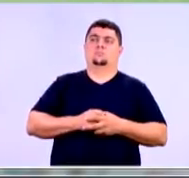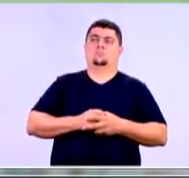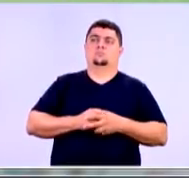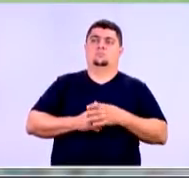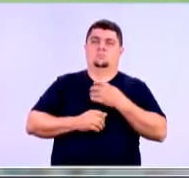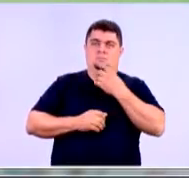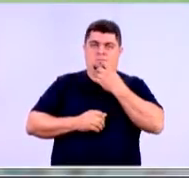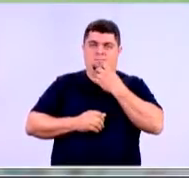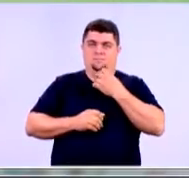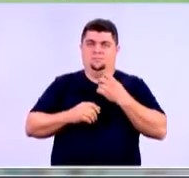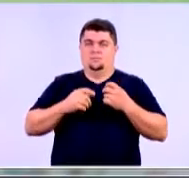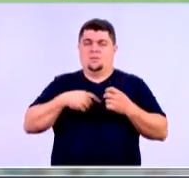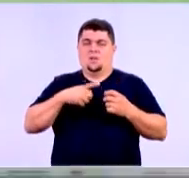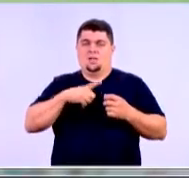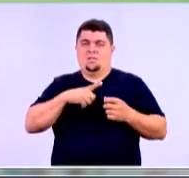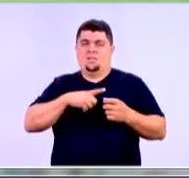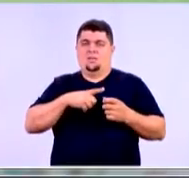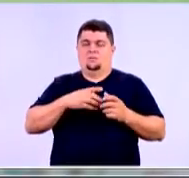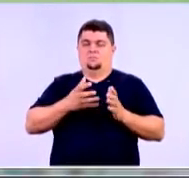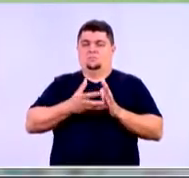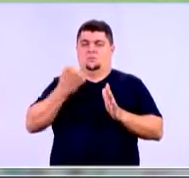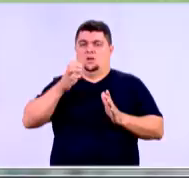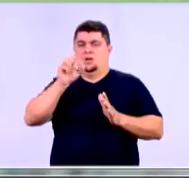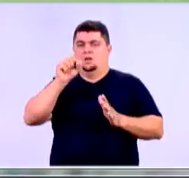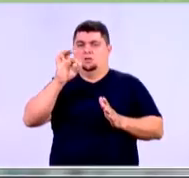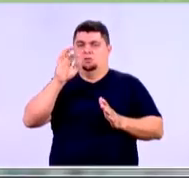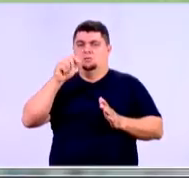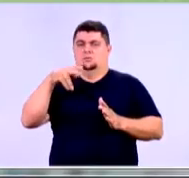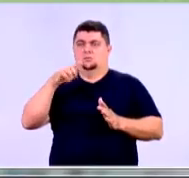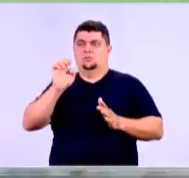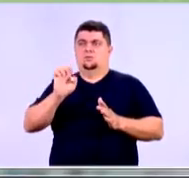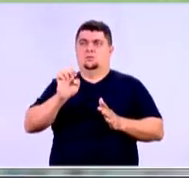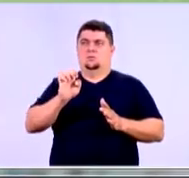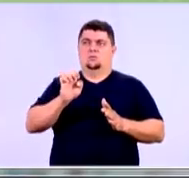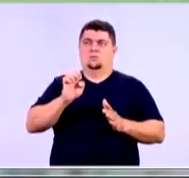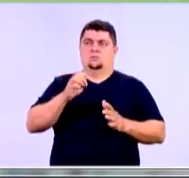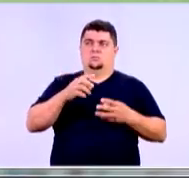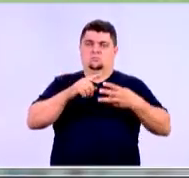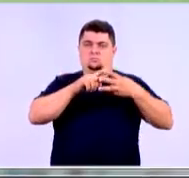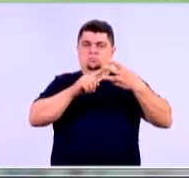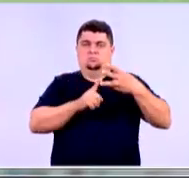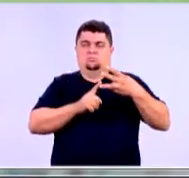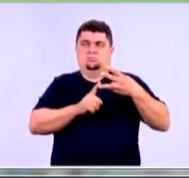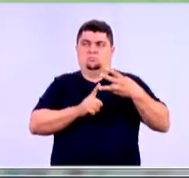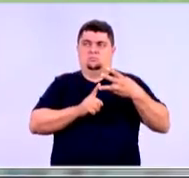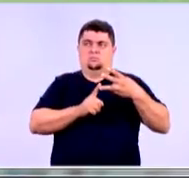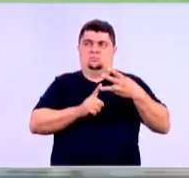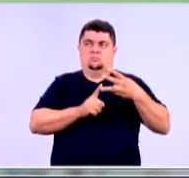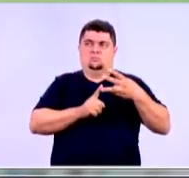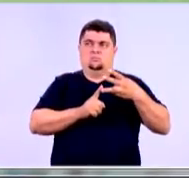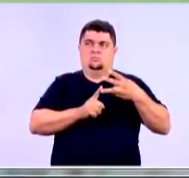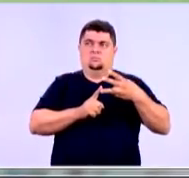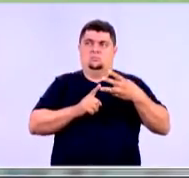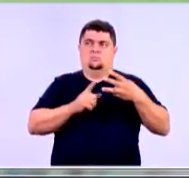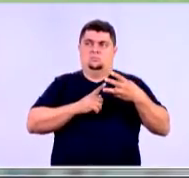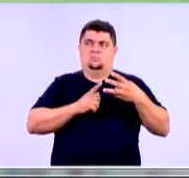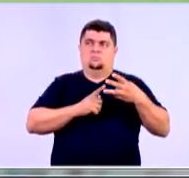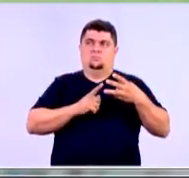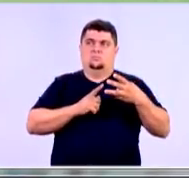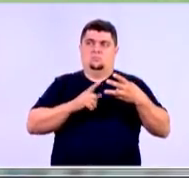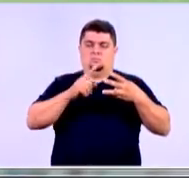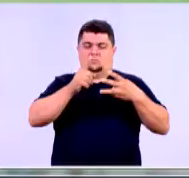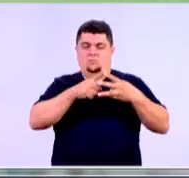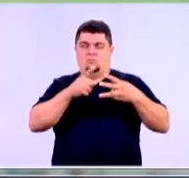pagamento de estoque, então vamos ver aqui, com esses 3 indicadores aqui, com disponível,